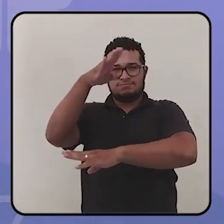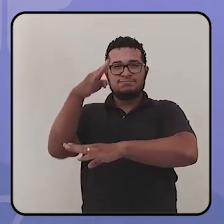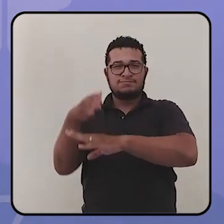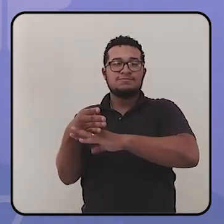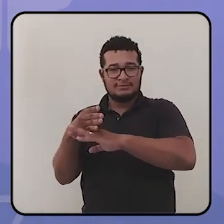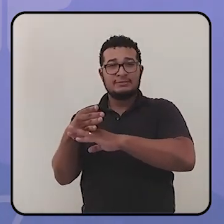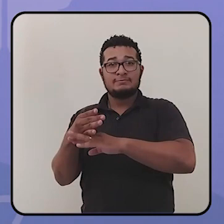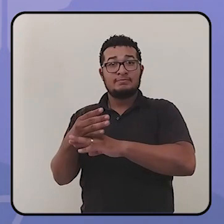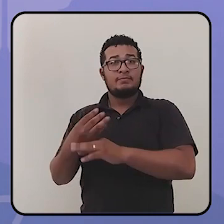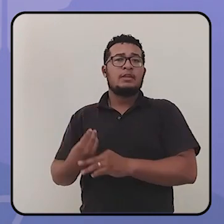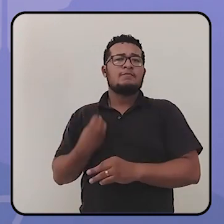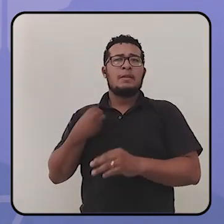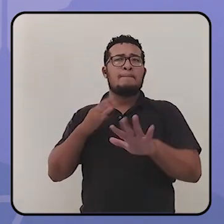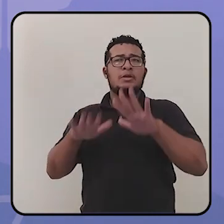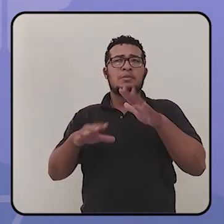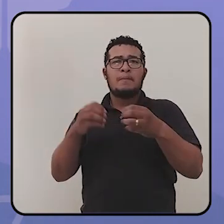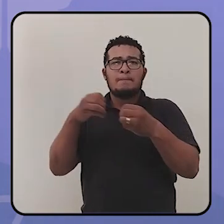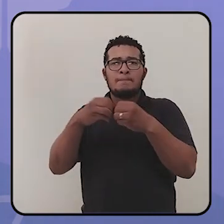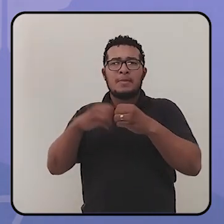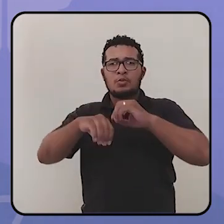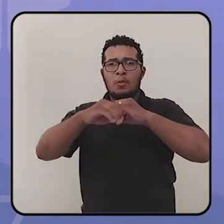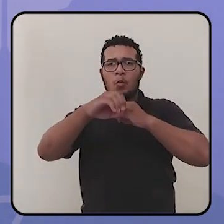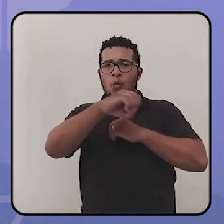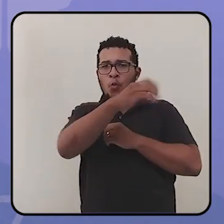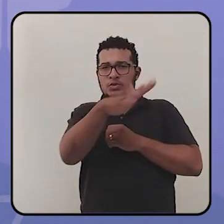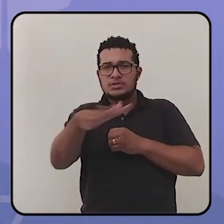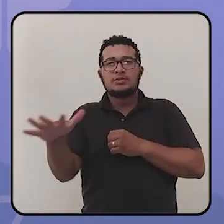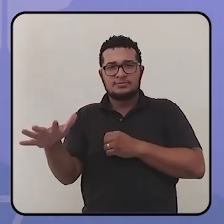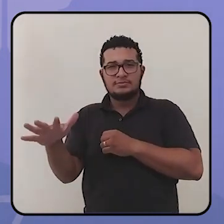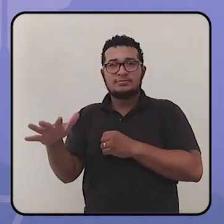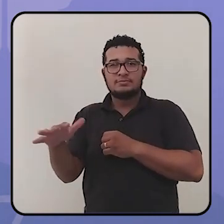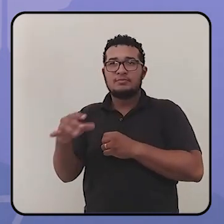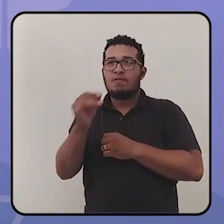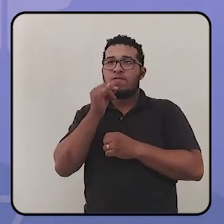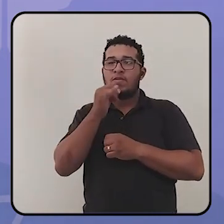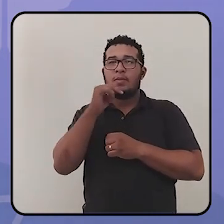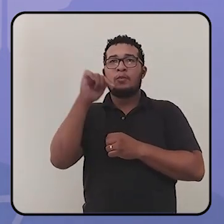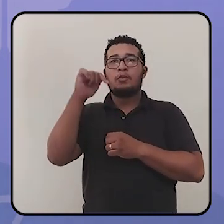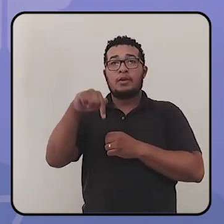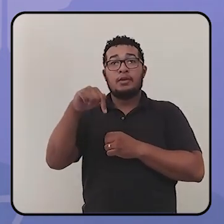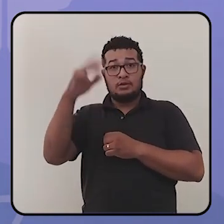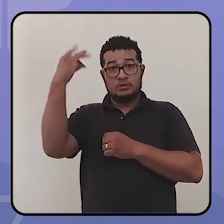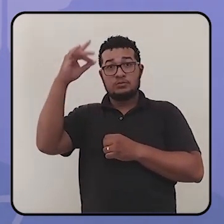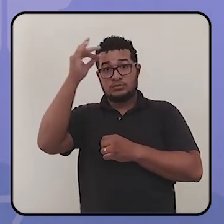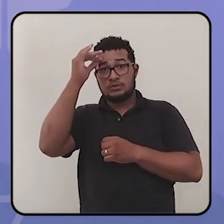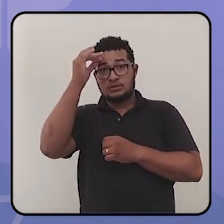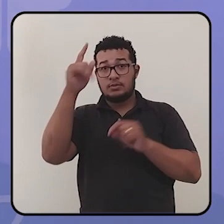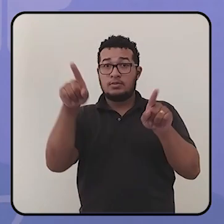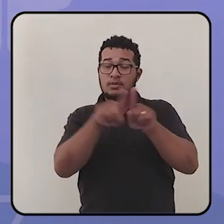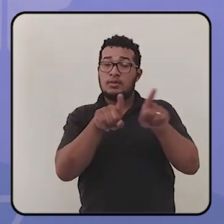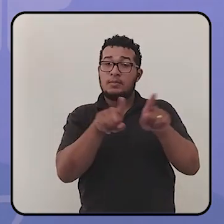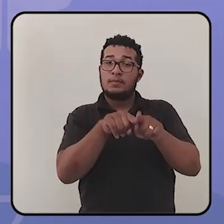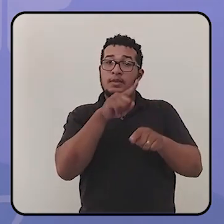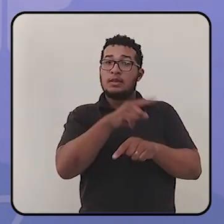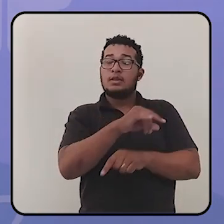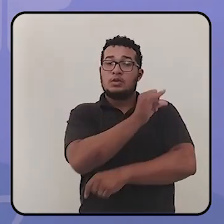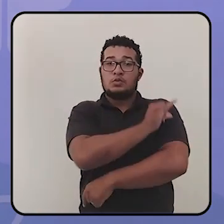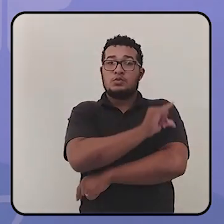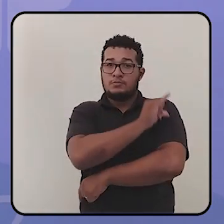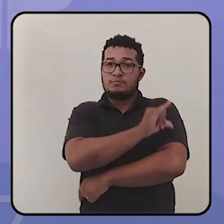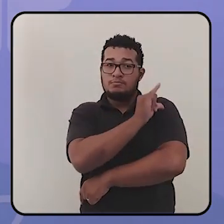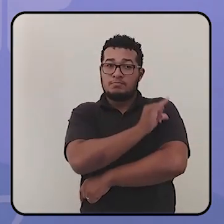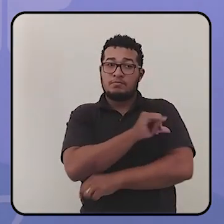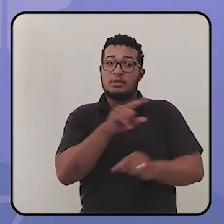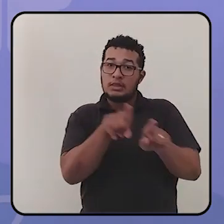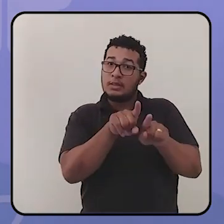sambaqui, que habitavam geralmente na nossa faixa litorânea do Espírito Santo, no litoral fluminense e também habitavam no sul